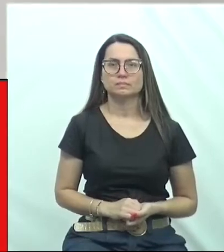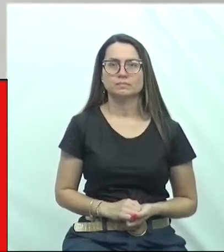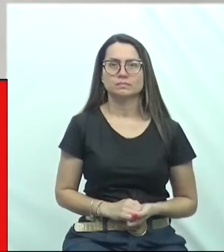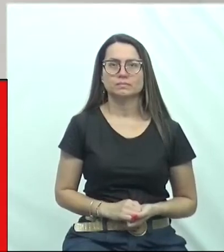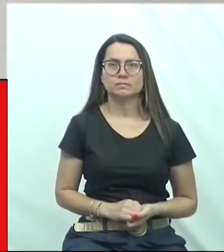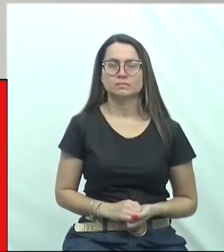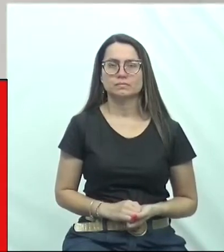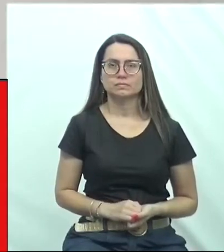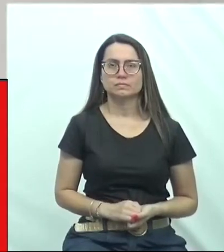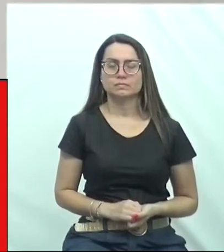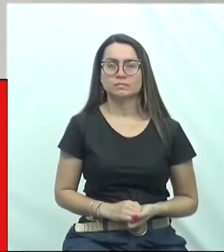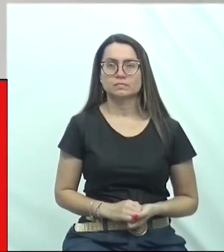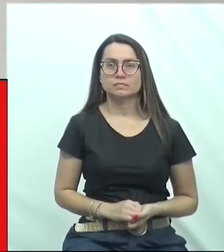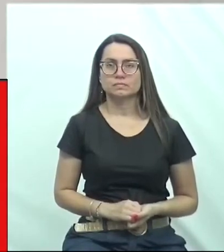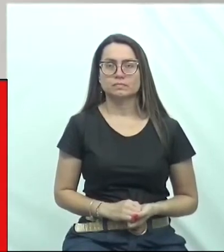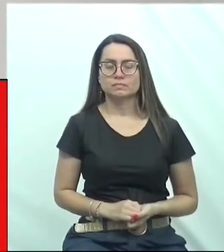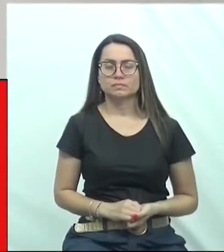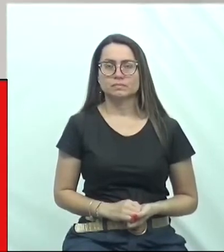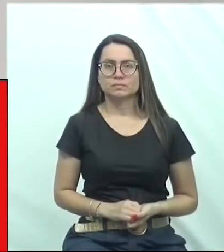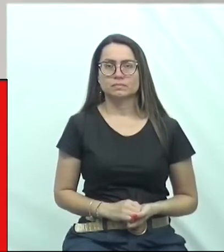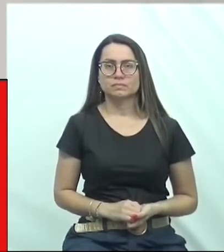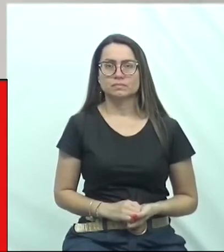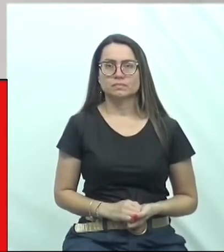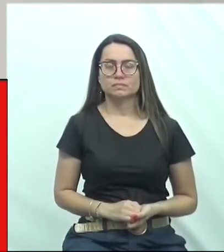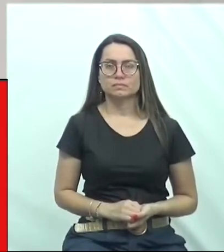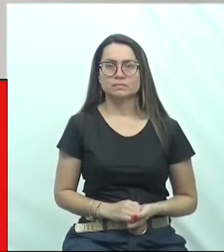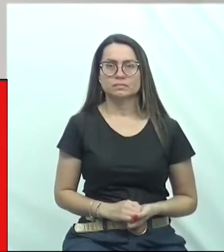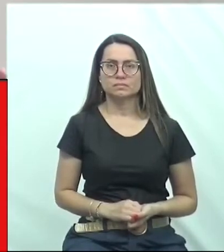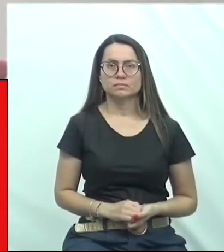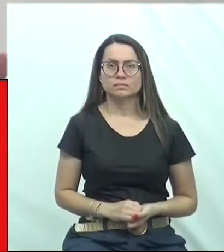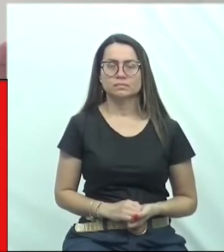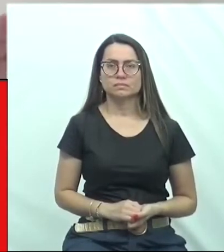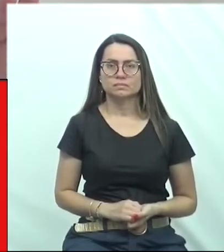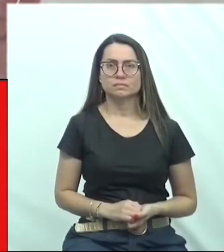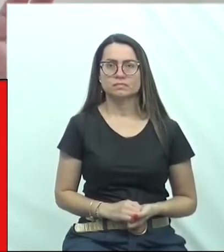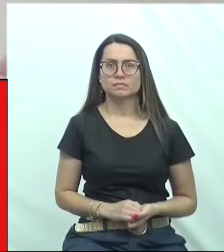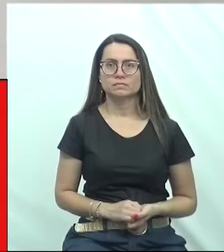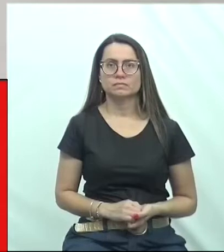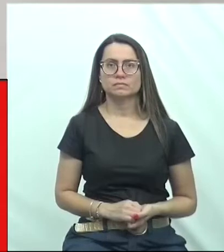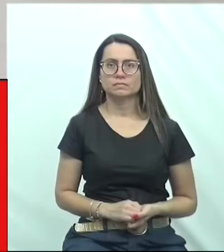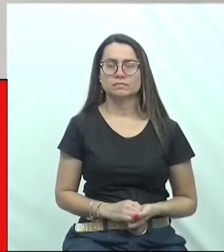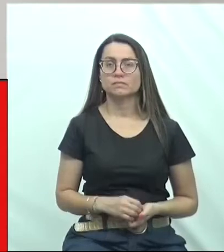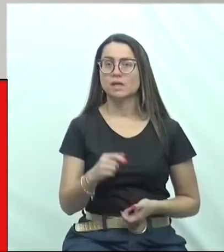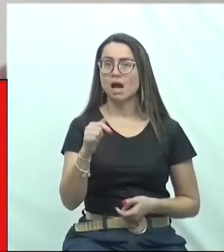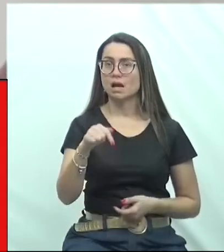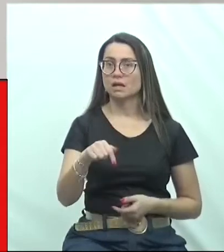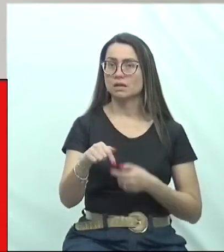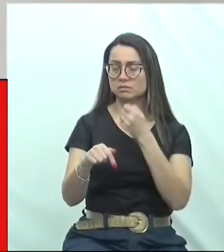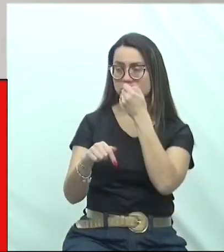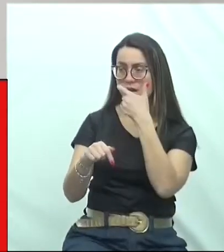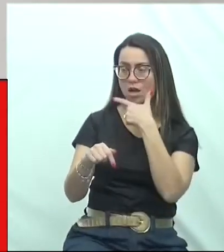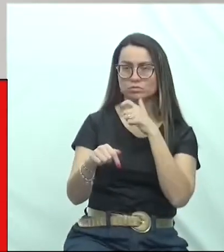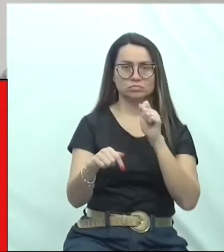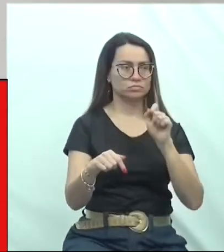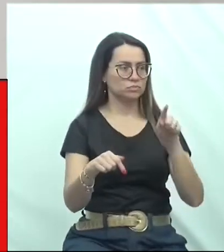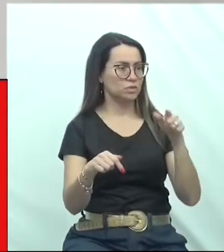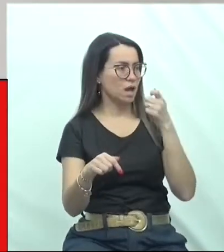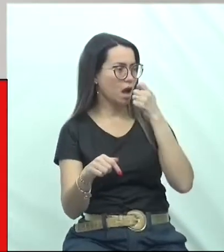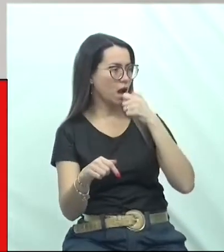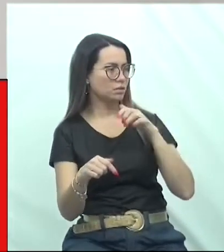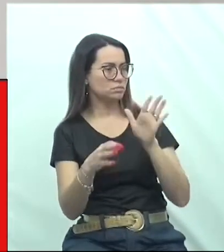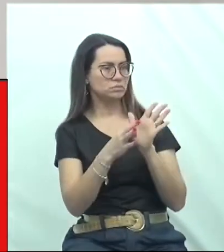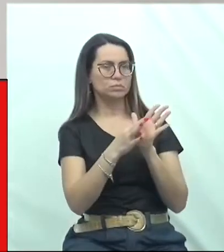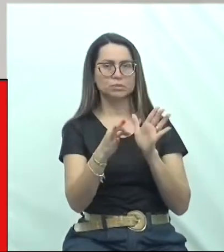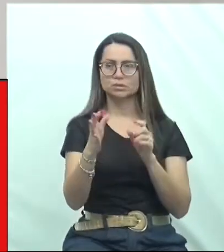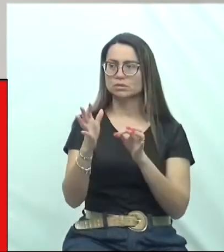saudar de novo a presença dos convidados, que aqui nós estamos num clube de achismo, onde alguns acham que existe ar,